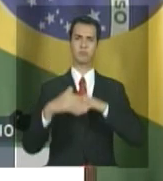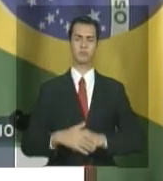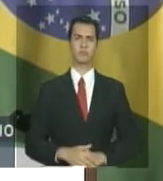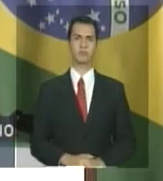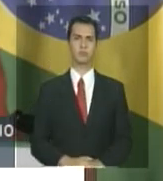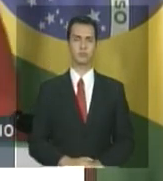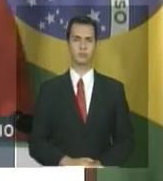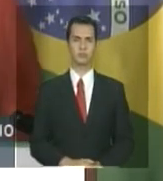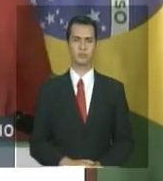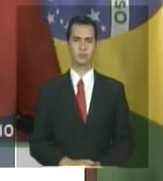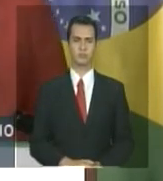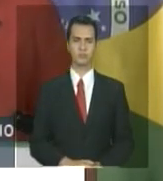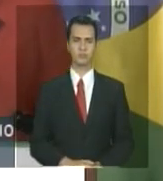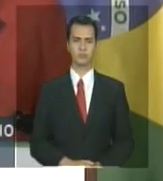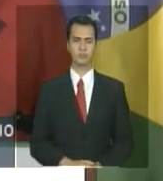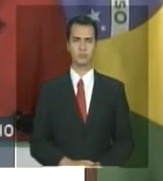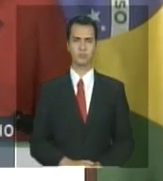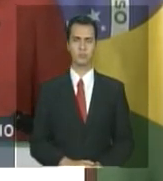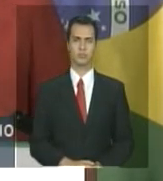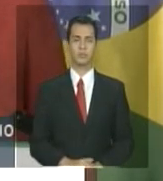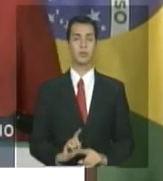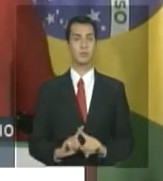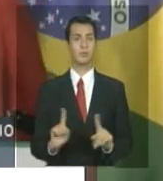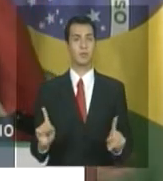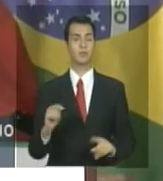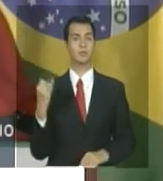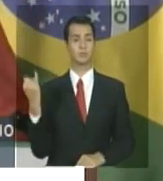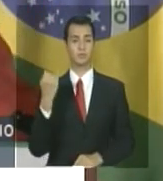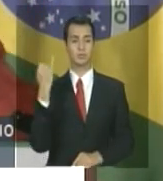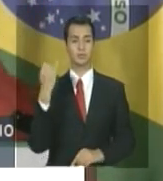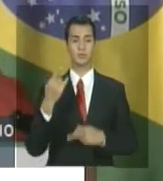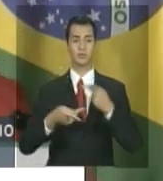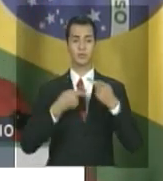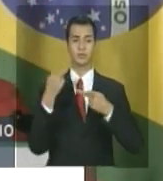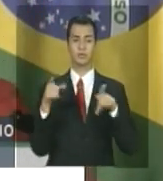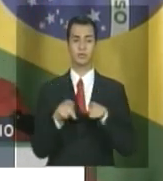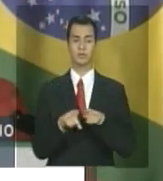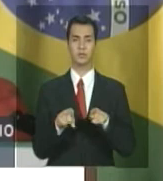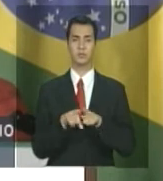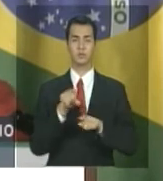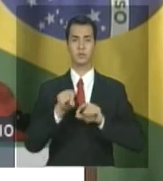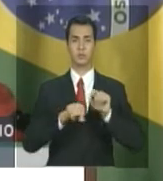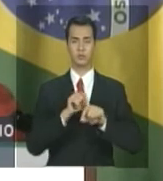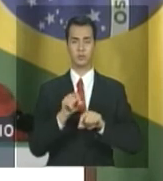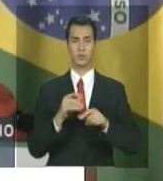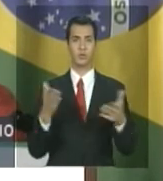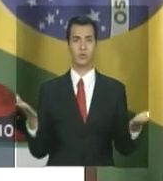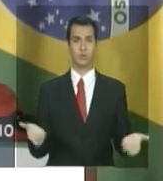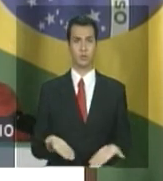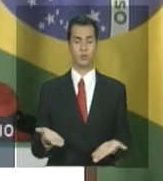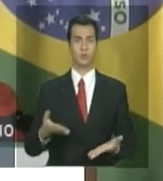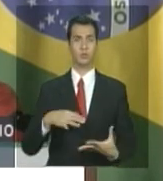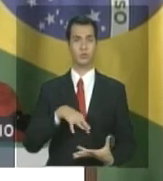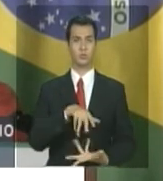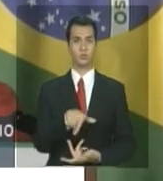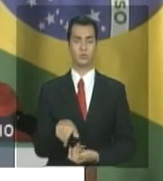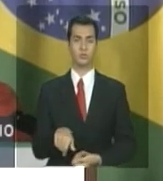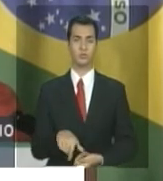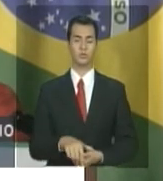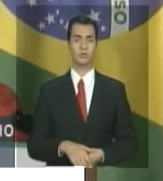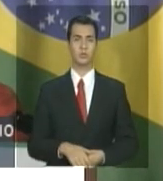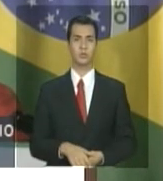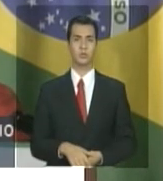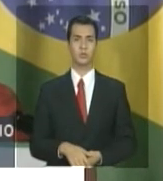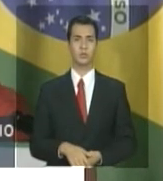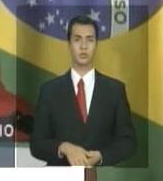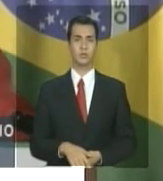Mas é importante dizer que o cenário internacional que ofereceu ao